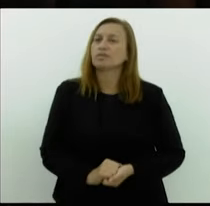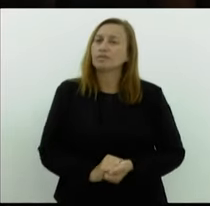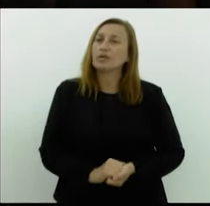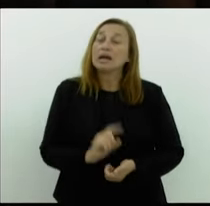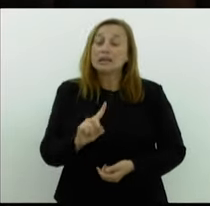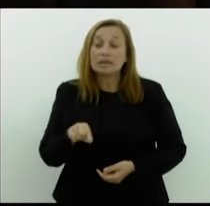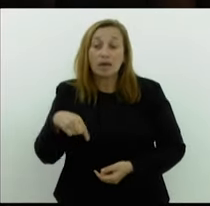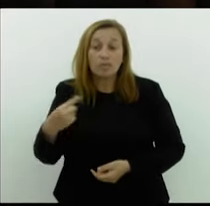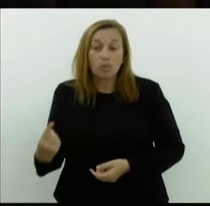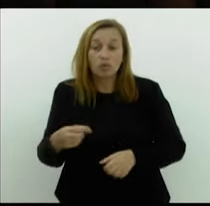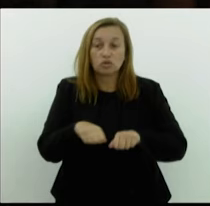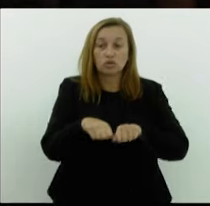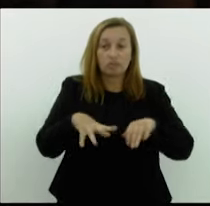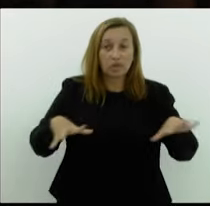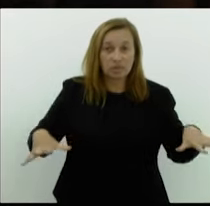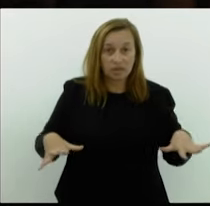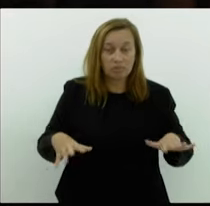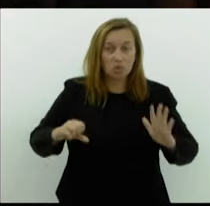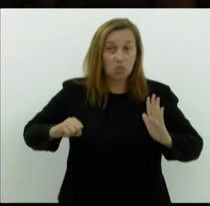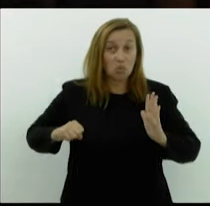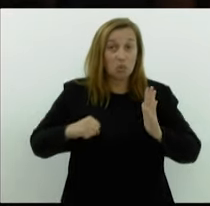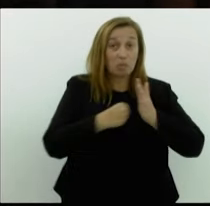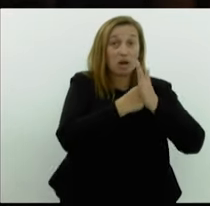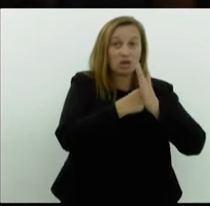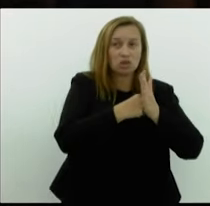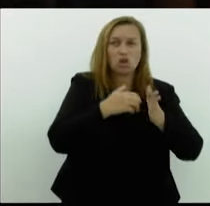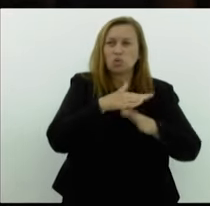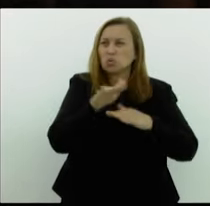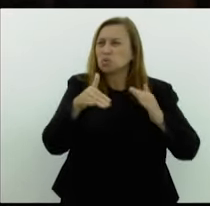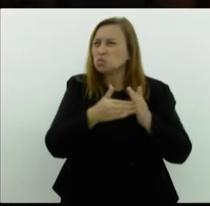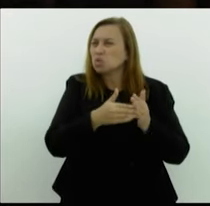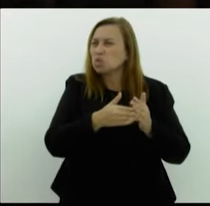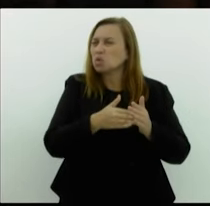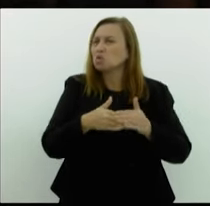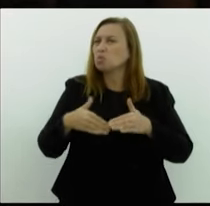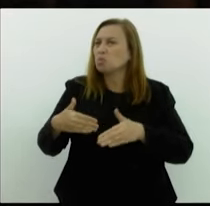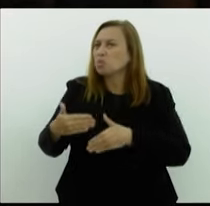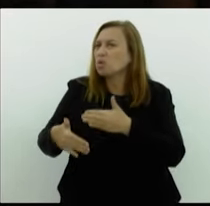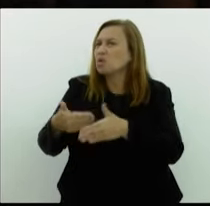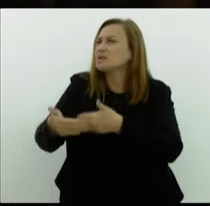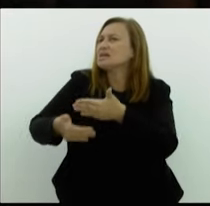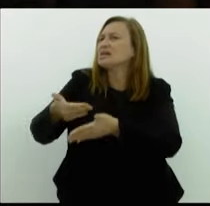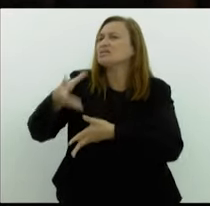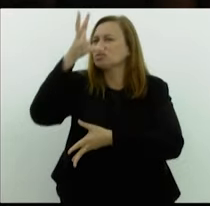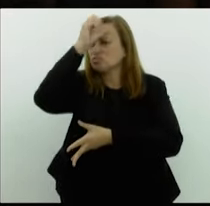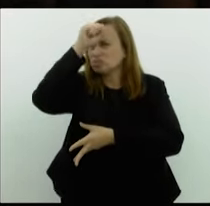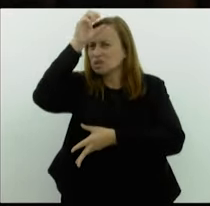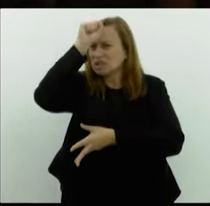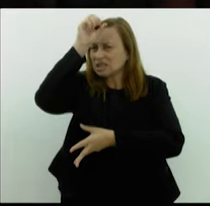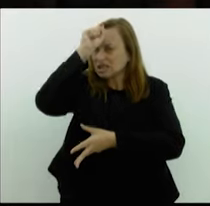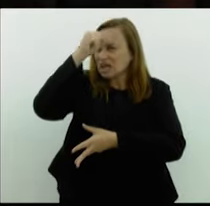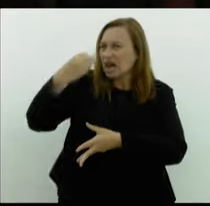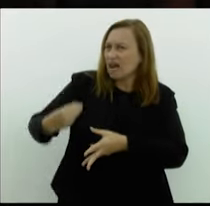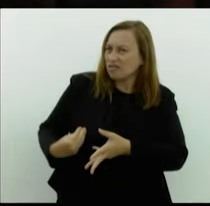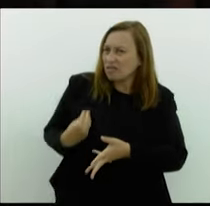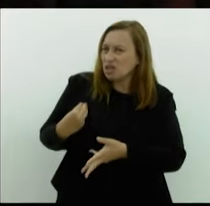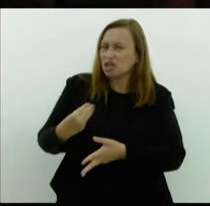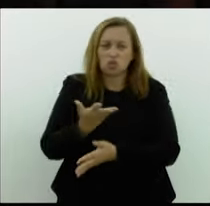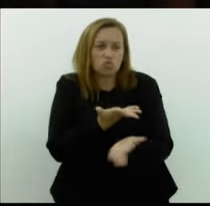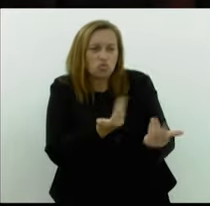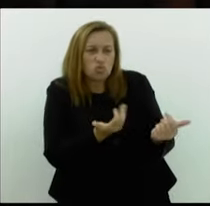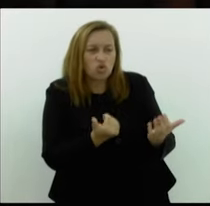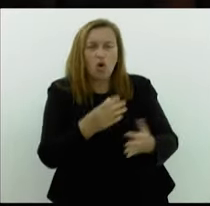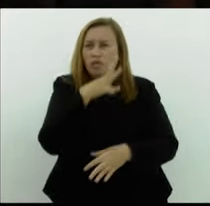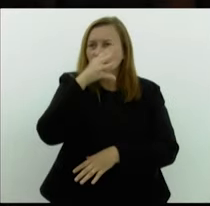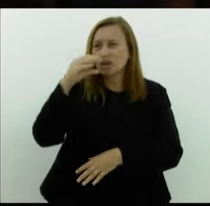Depois de uma pandemia que impactou todo o processo de aprendizagem, toda a vida dos nossos jovens, dos nossos adolescentes,